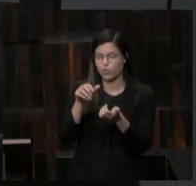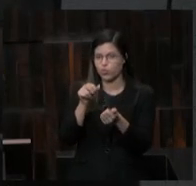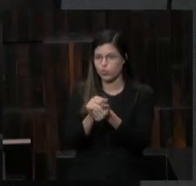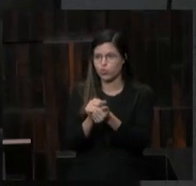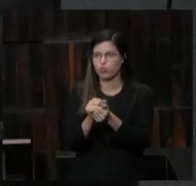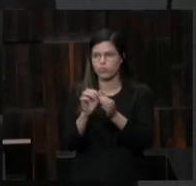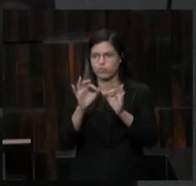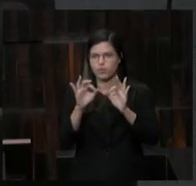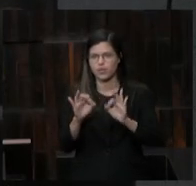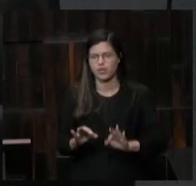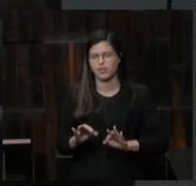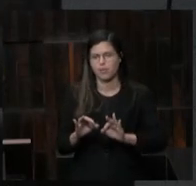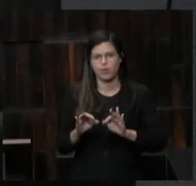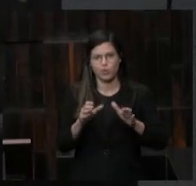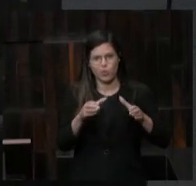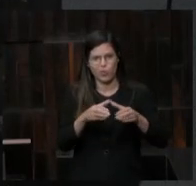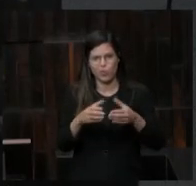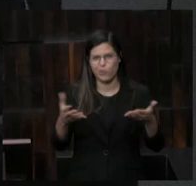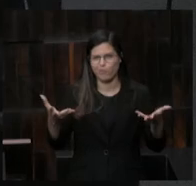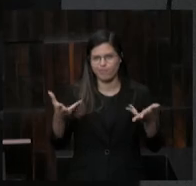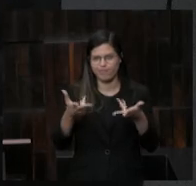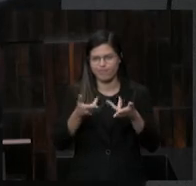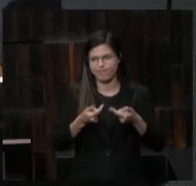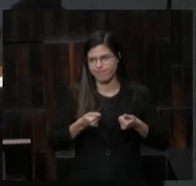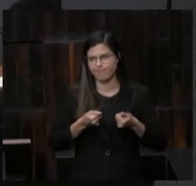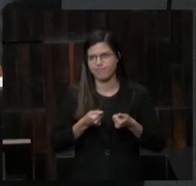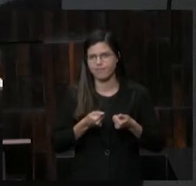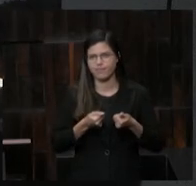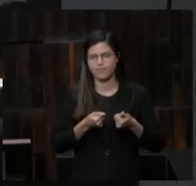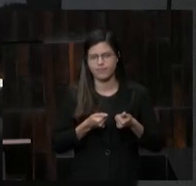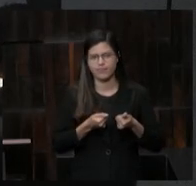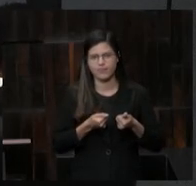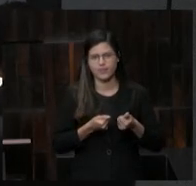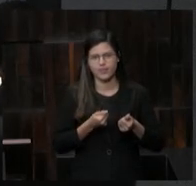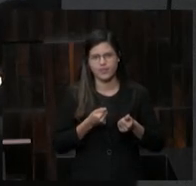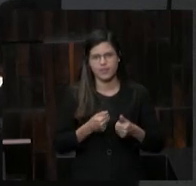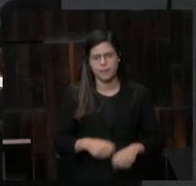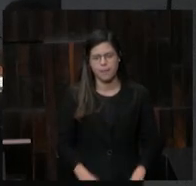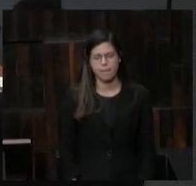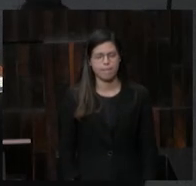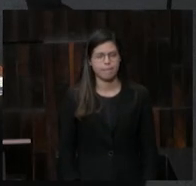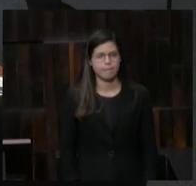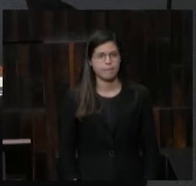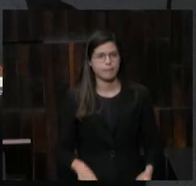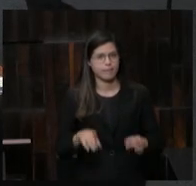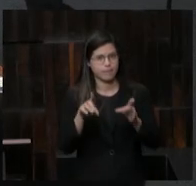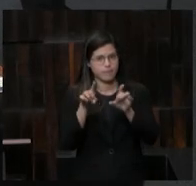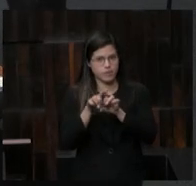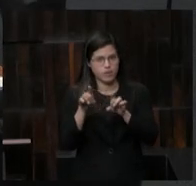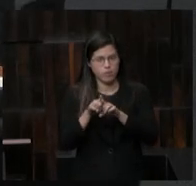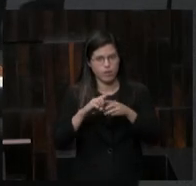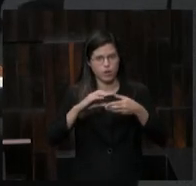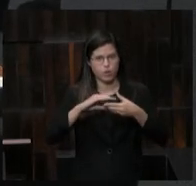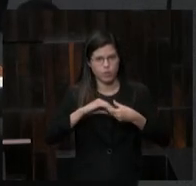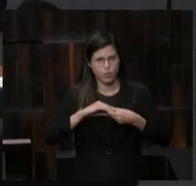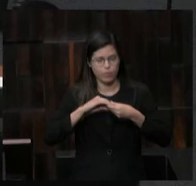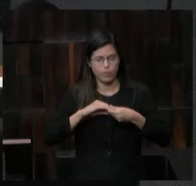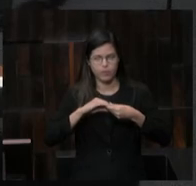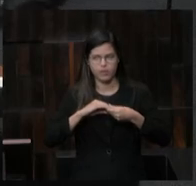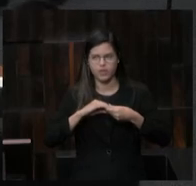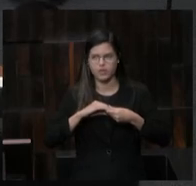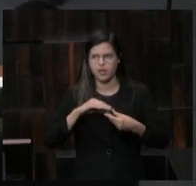a uma equipe maravilhosa que tem. E saudar também aqui